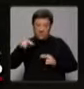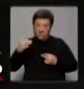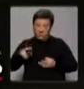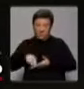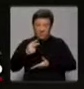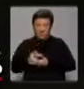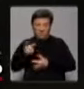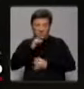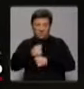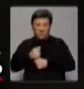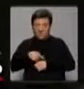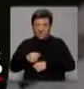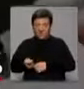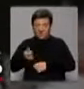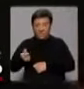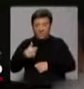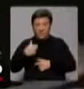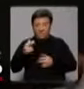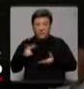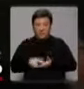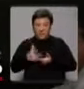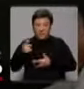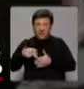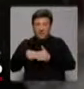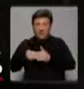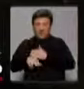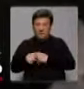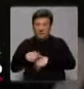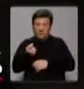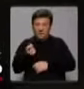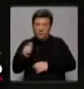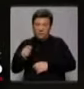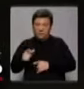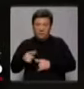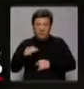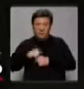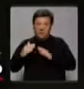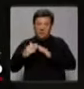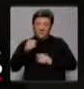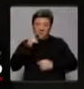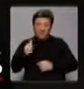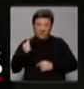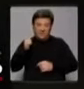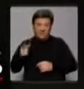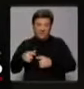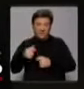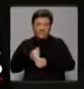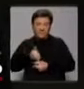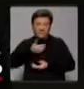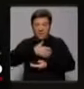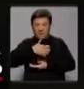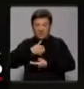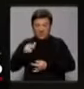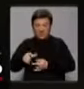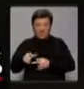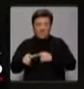coisa que ele deverá fazer daqui a pouco espera-se que ele entre daqui a alguns minutos neste Edifício que está atrás de mim para fazer uma declaração